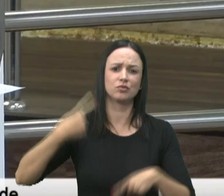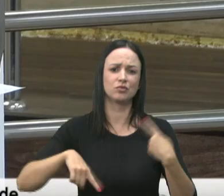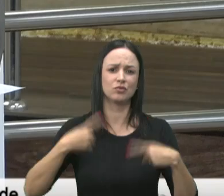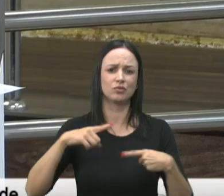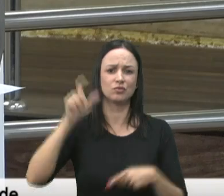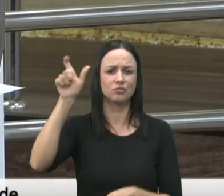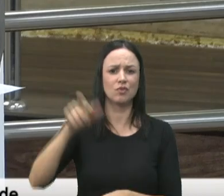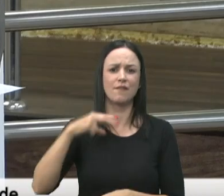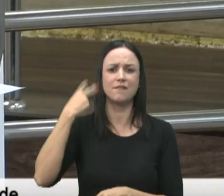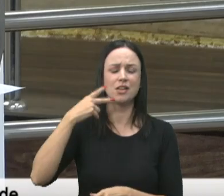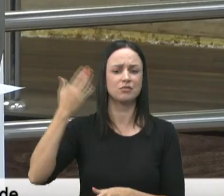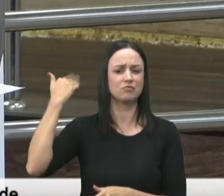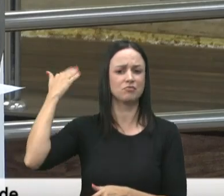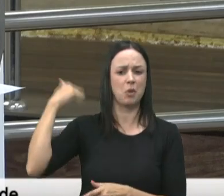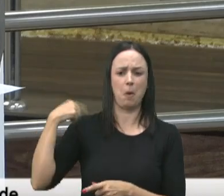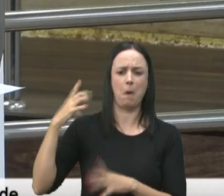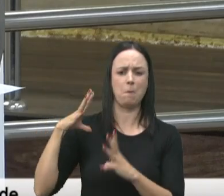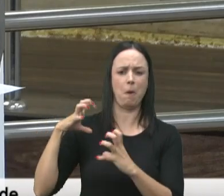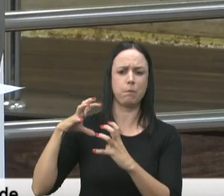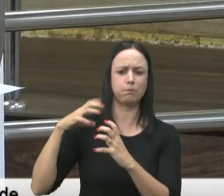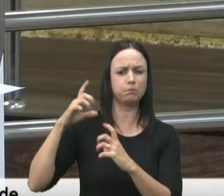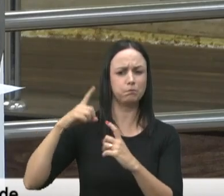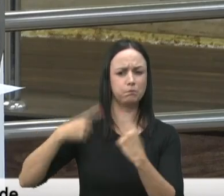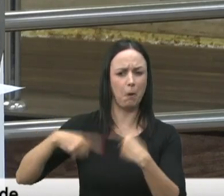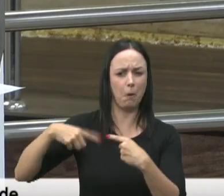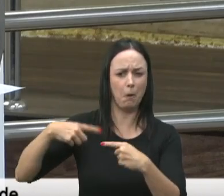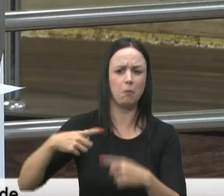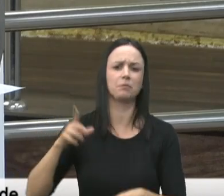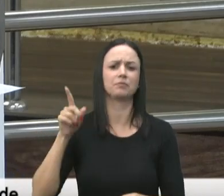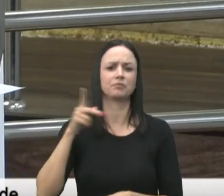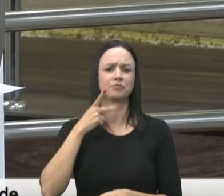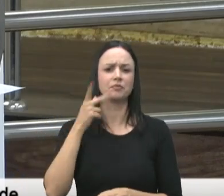de um vereador esses dias, que se você tira